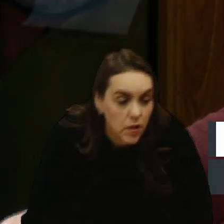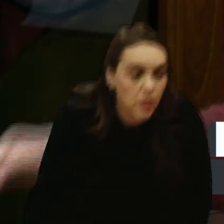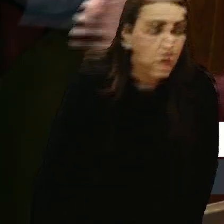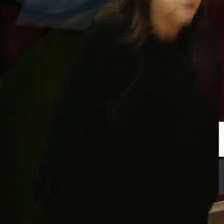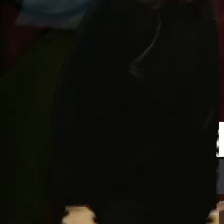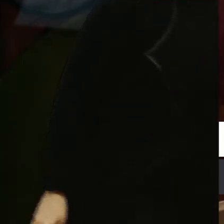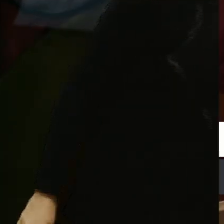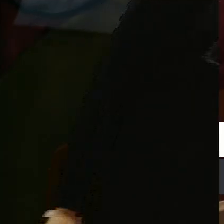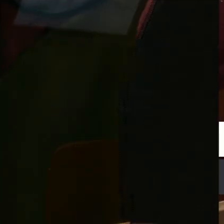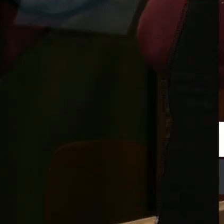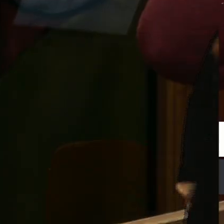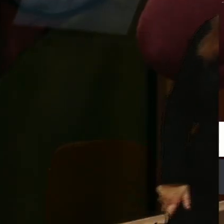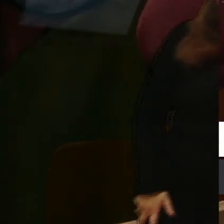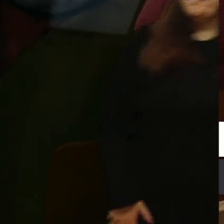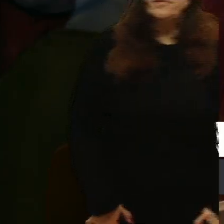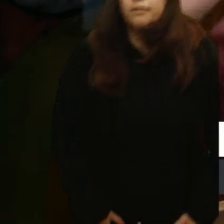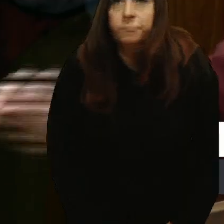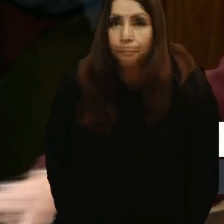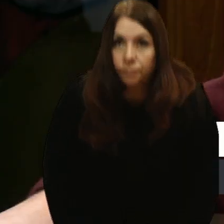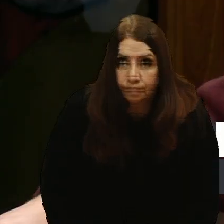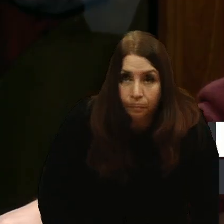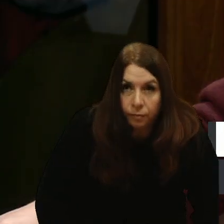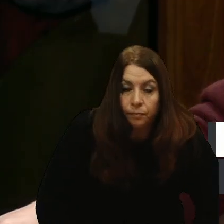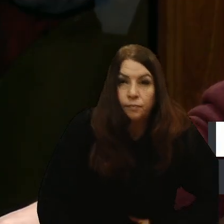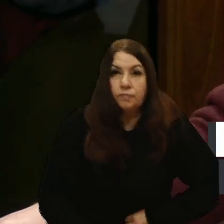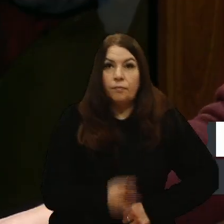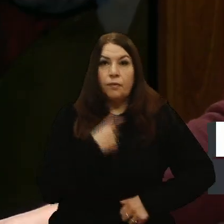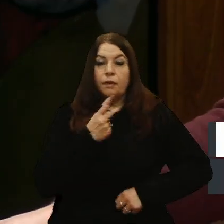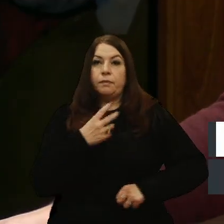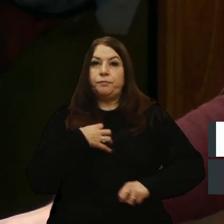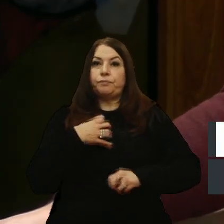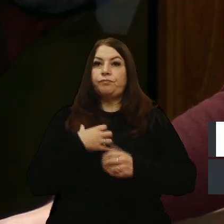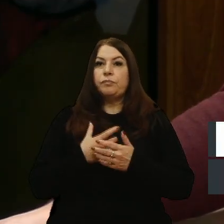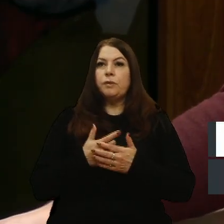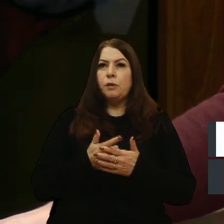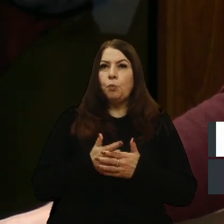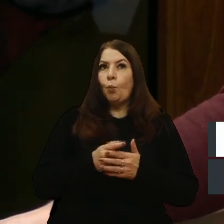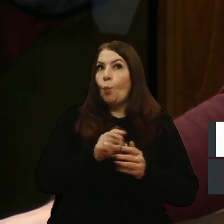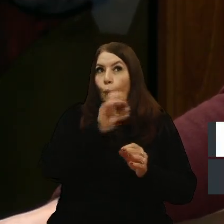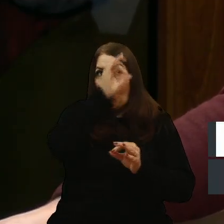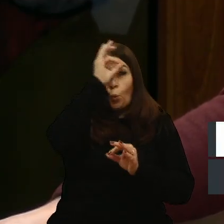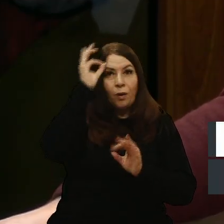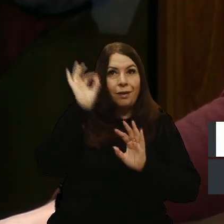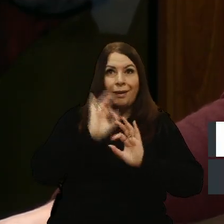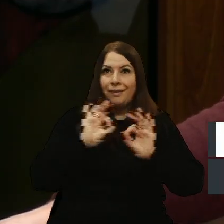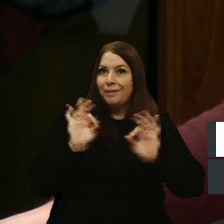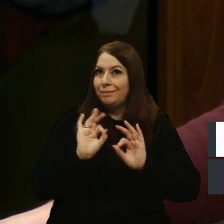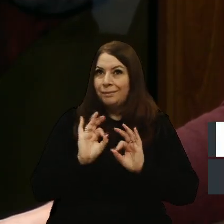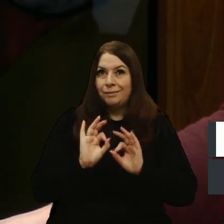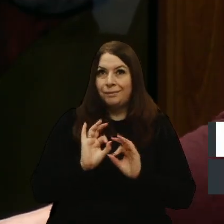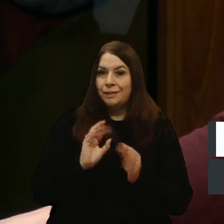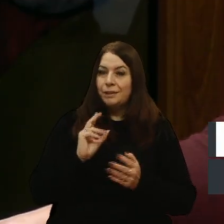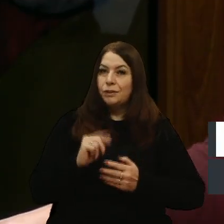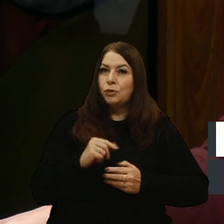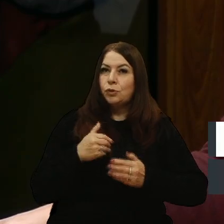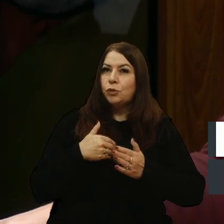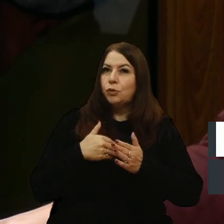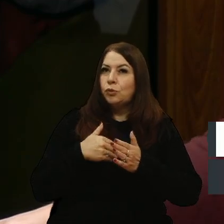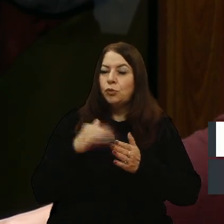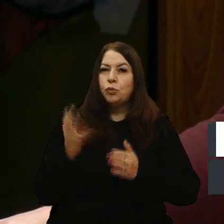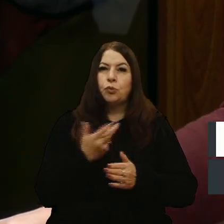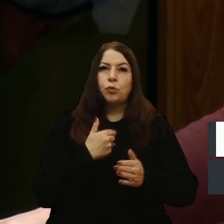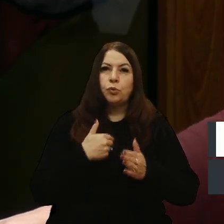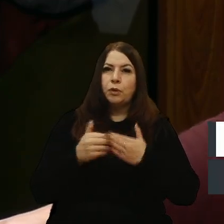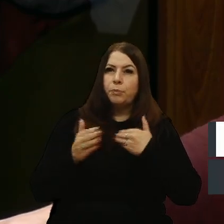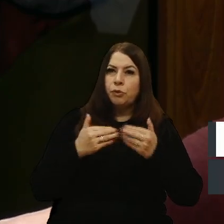Mas a gente também não pode tratar de uma forma ingênua que todo e qualquer pedido de informação que